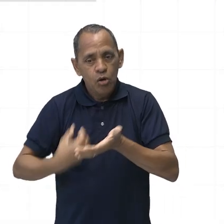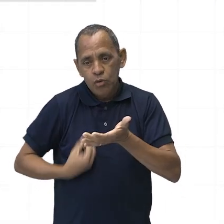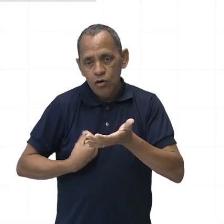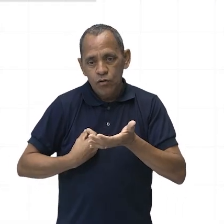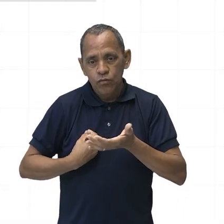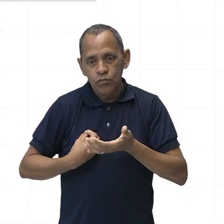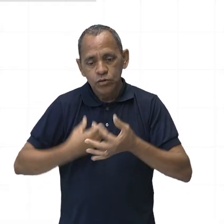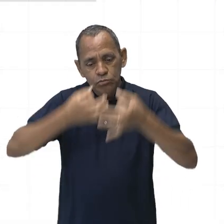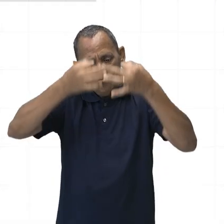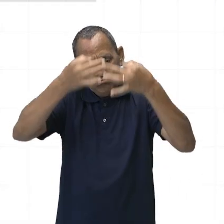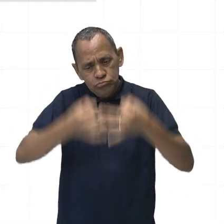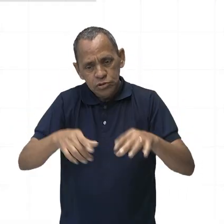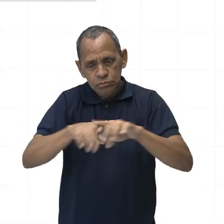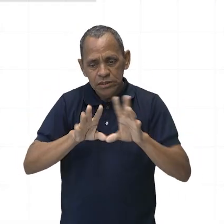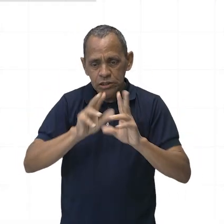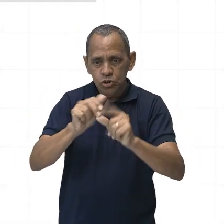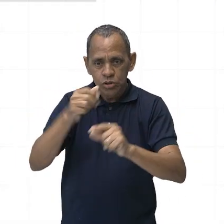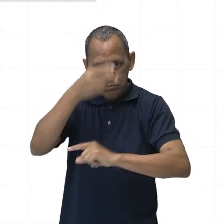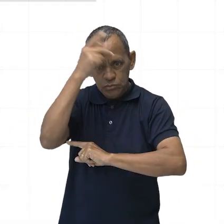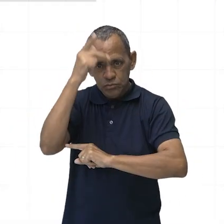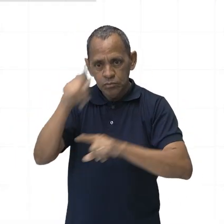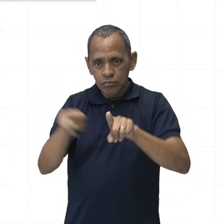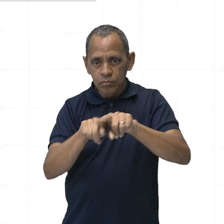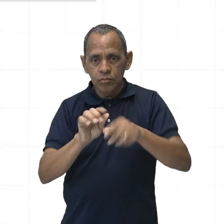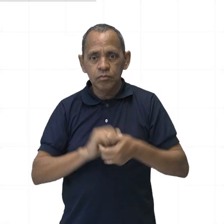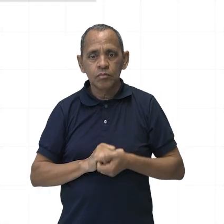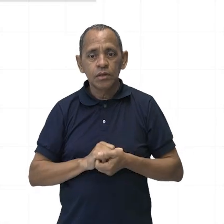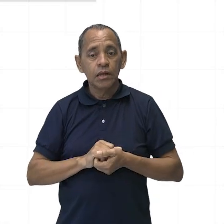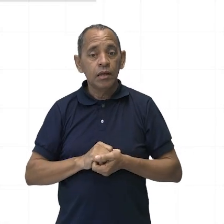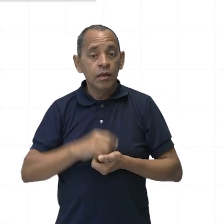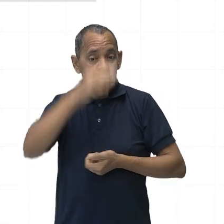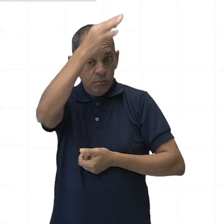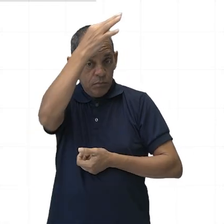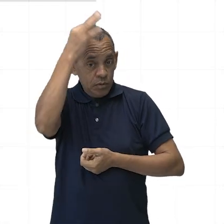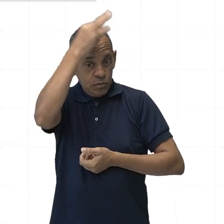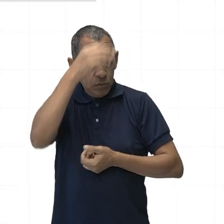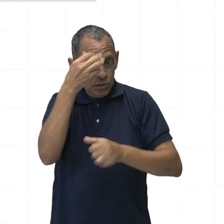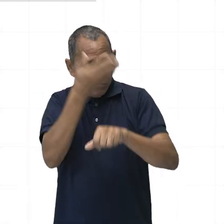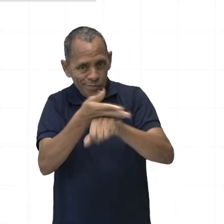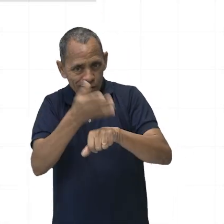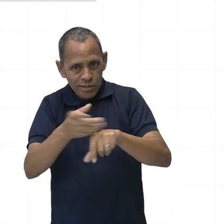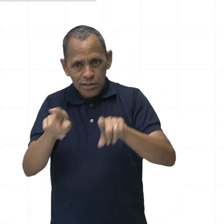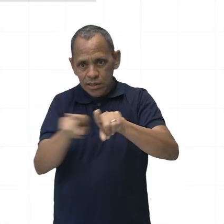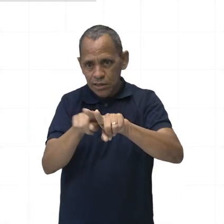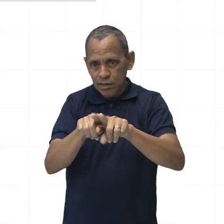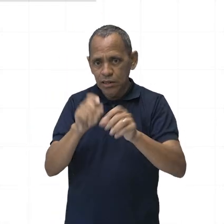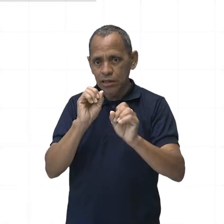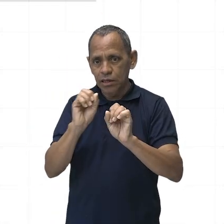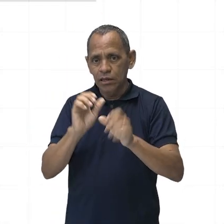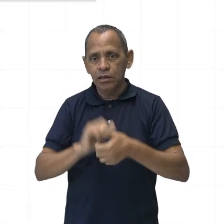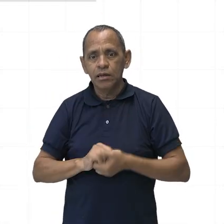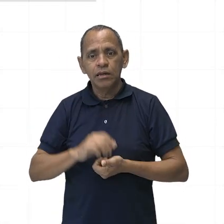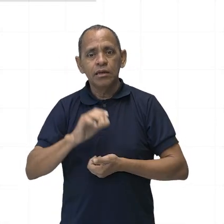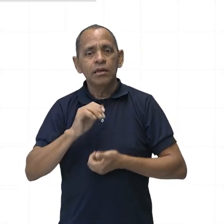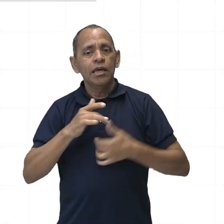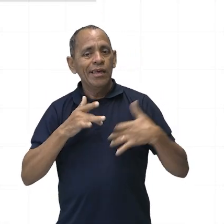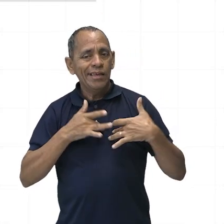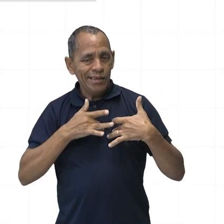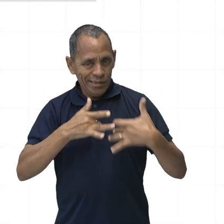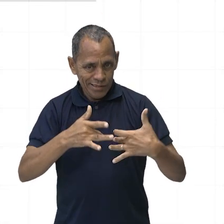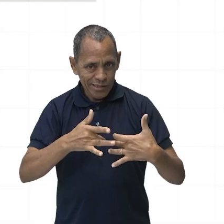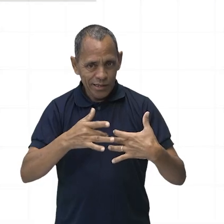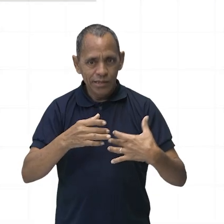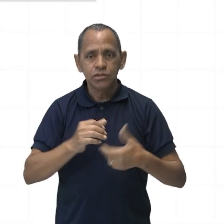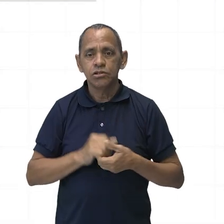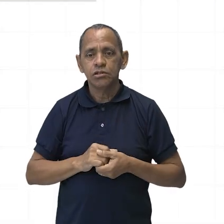a todas as pessoas. Para o Espiritismo, a prática da caridade é fundamental. E o que é a caridade? Garantir